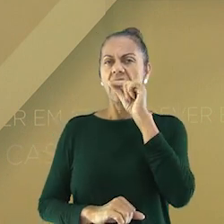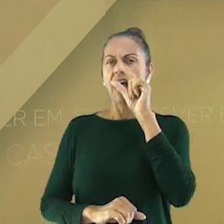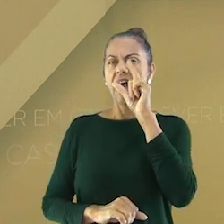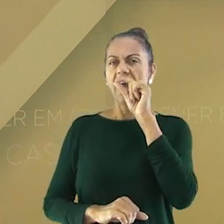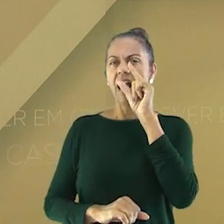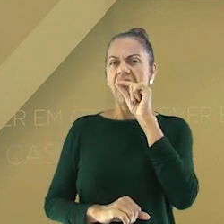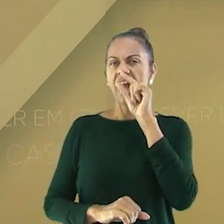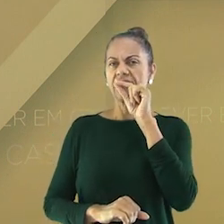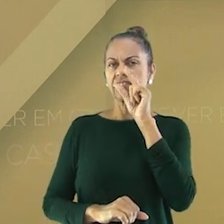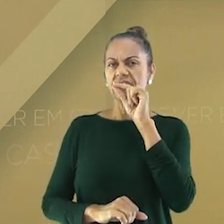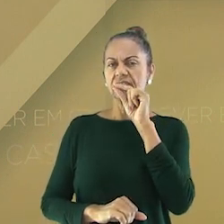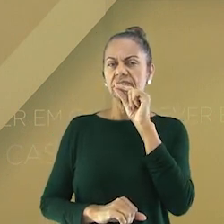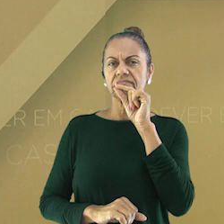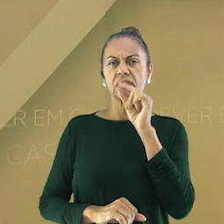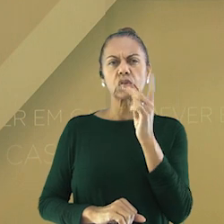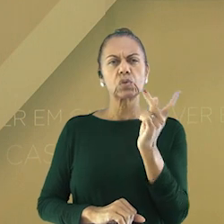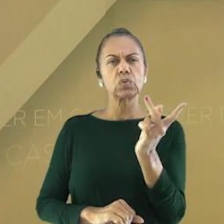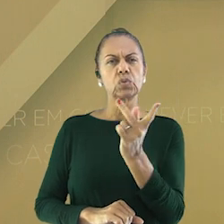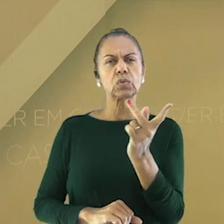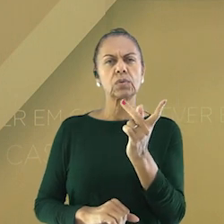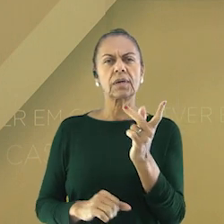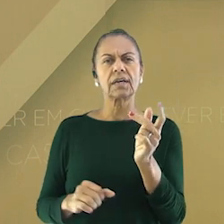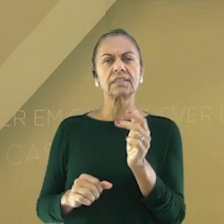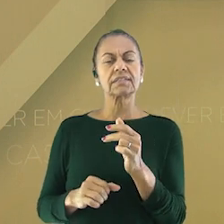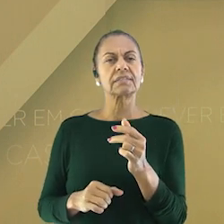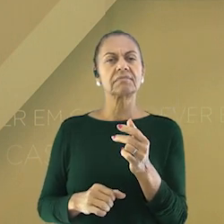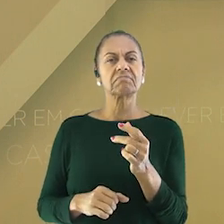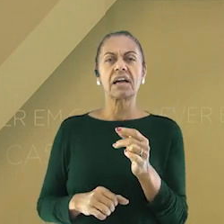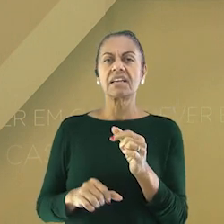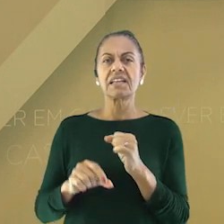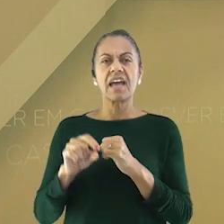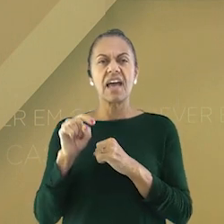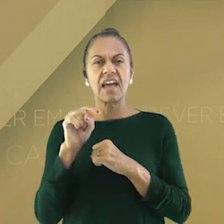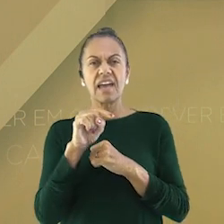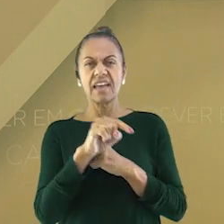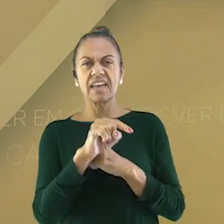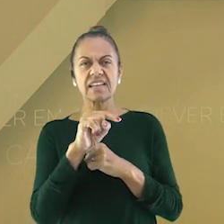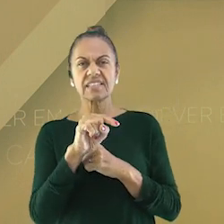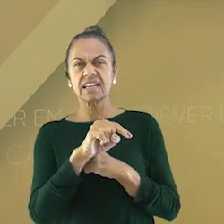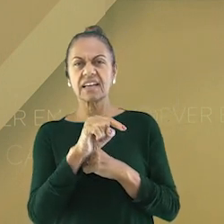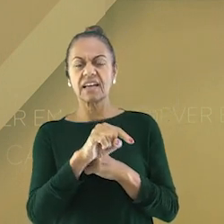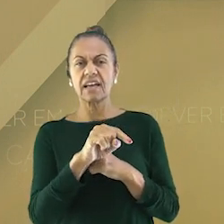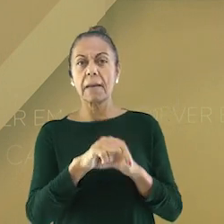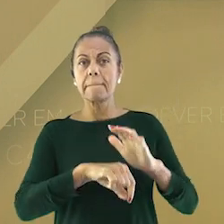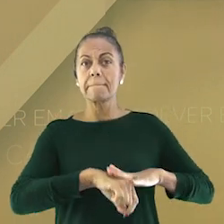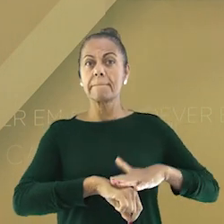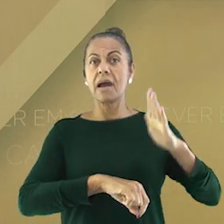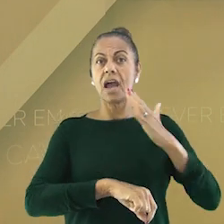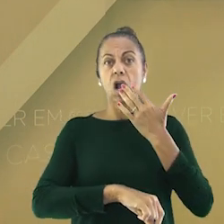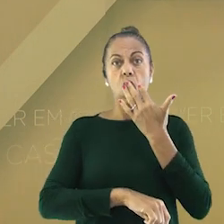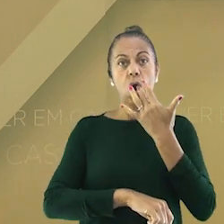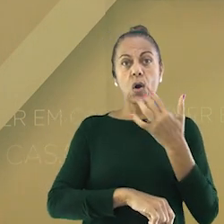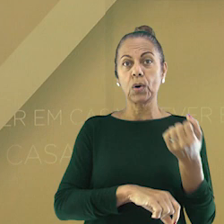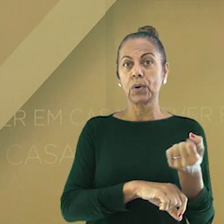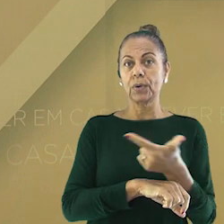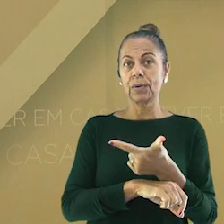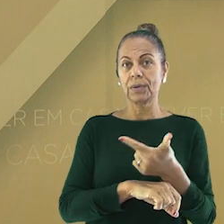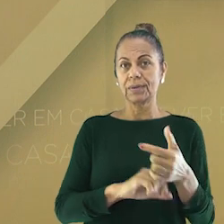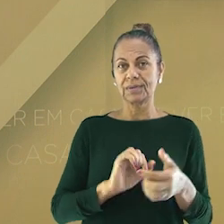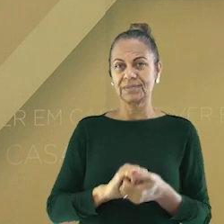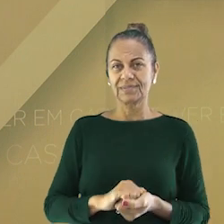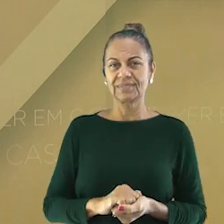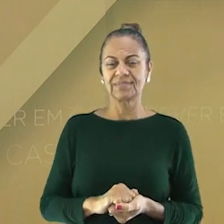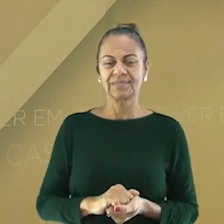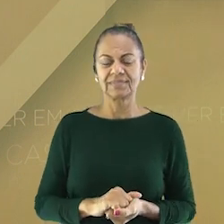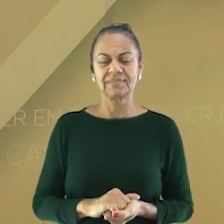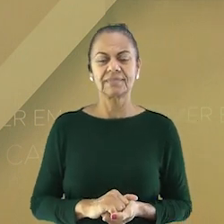aquela. Vimos alguns exemplos com more. Agora vejamos outros com o less. This song is